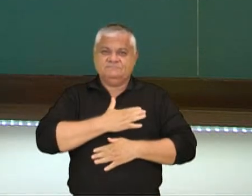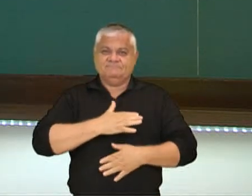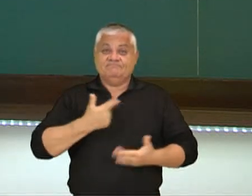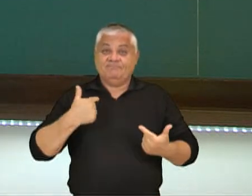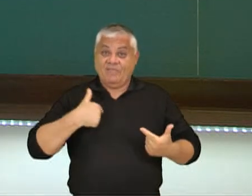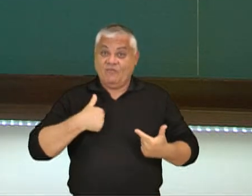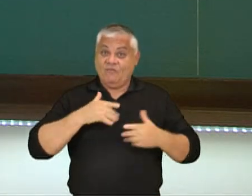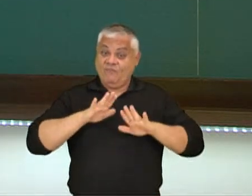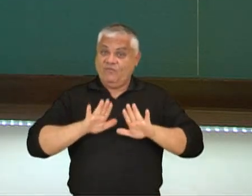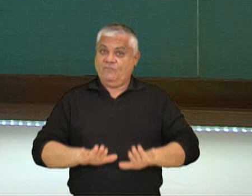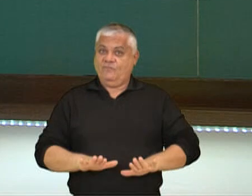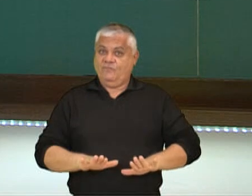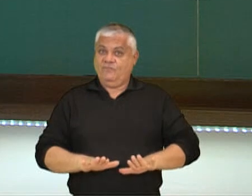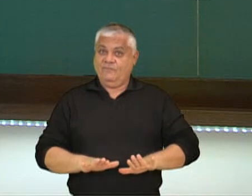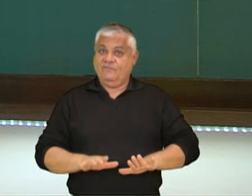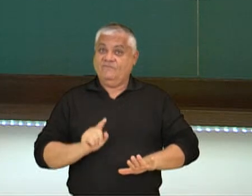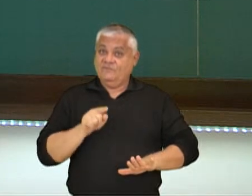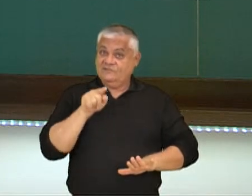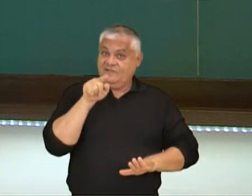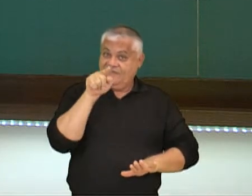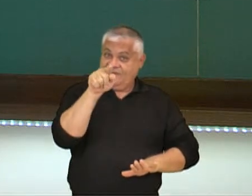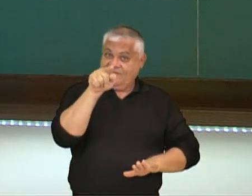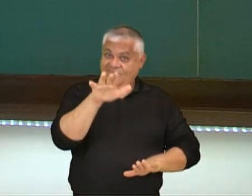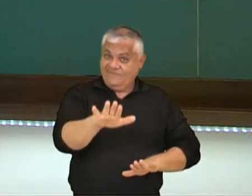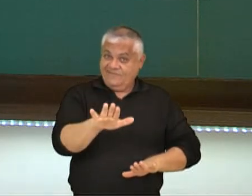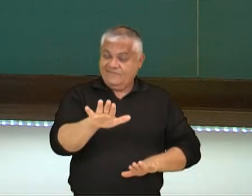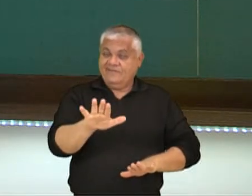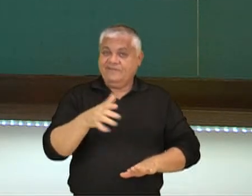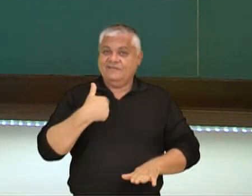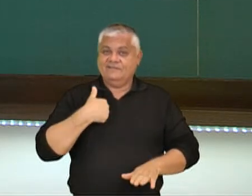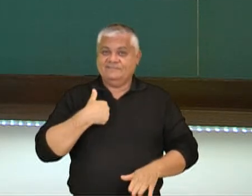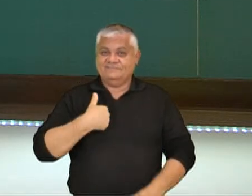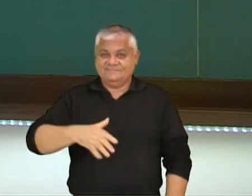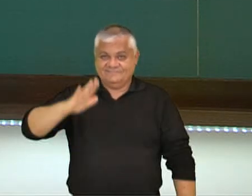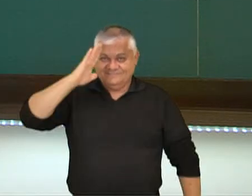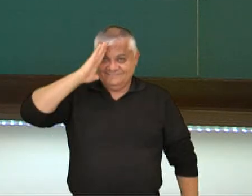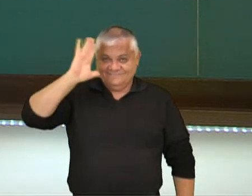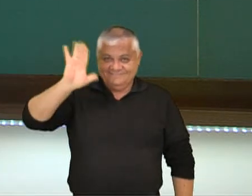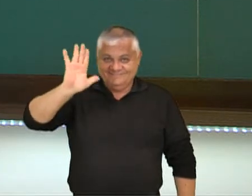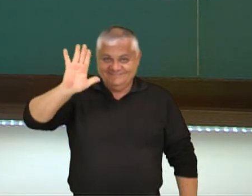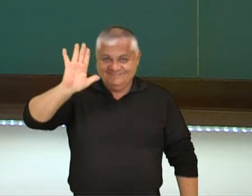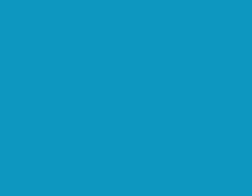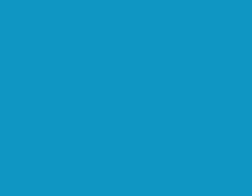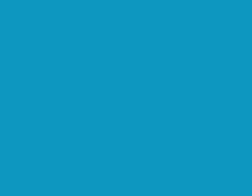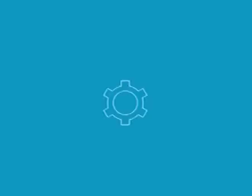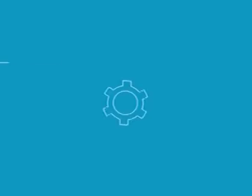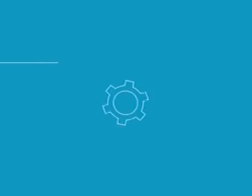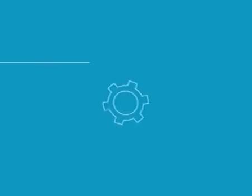Eu fico aqui, vocês ficam aí e tchau!